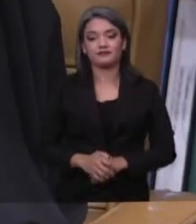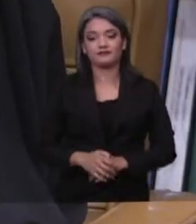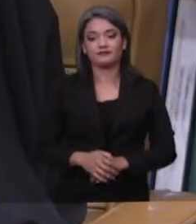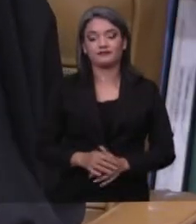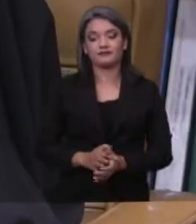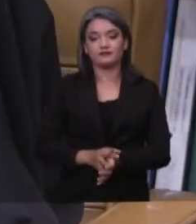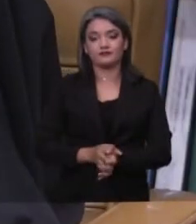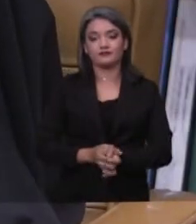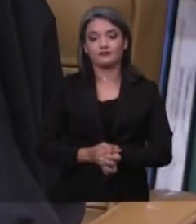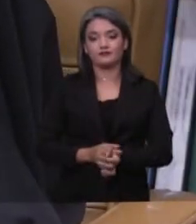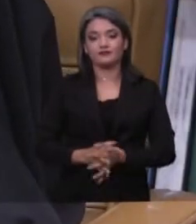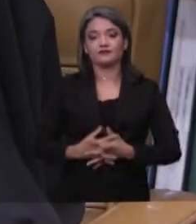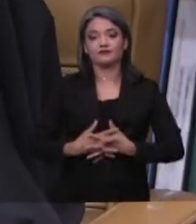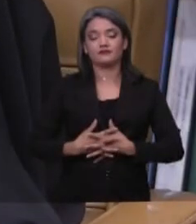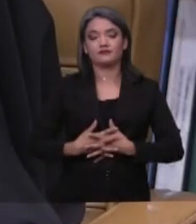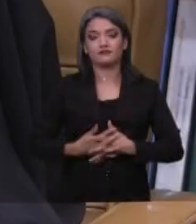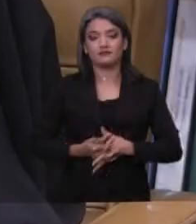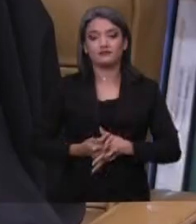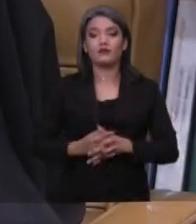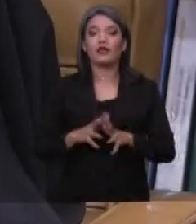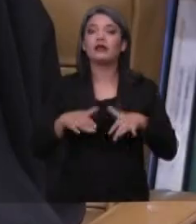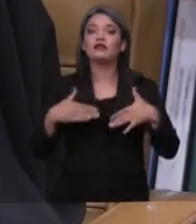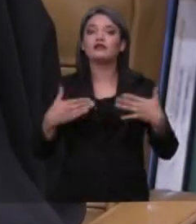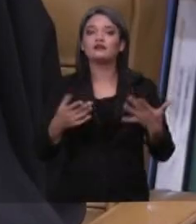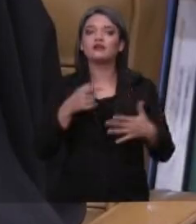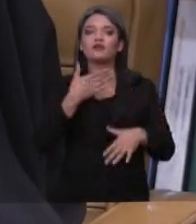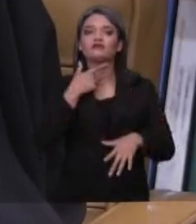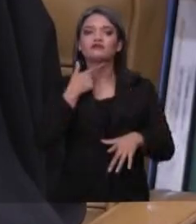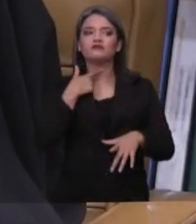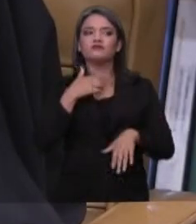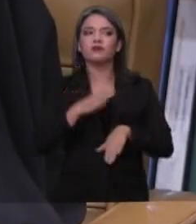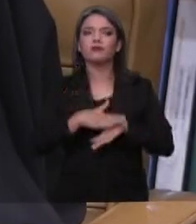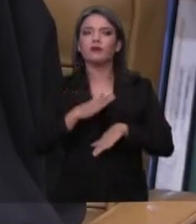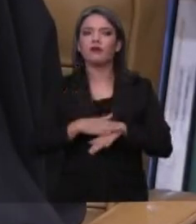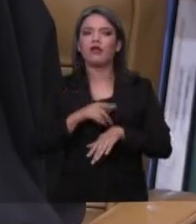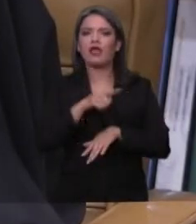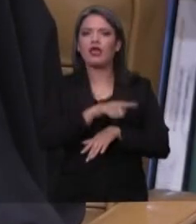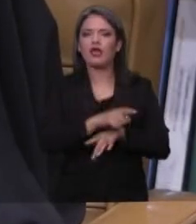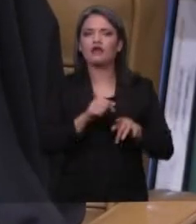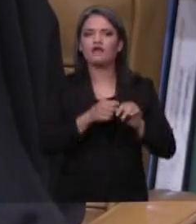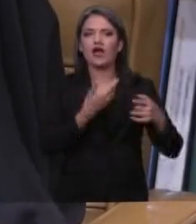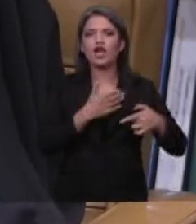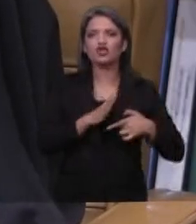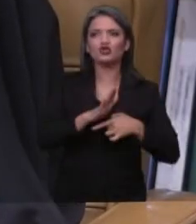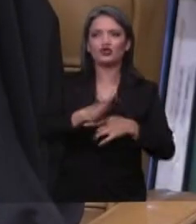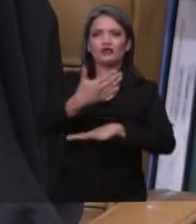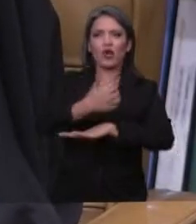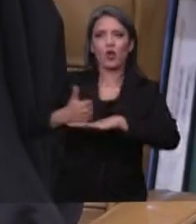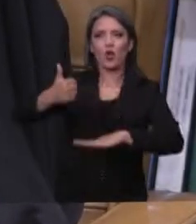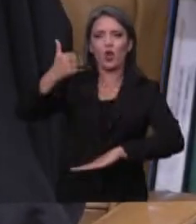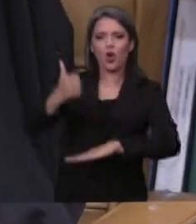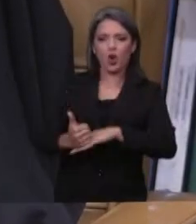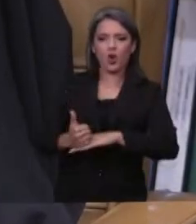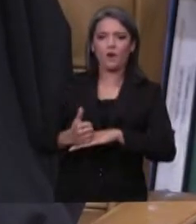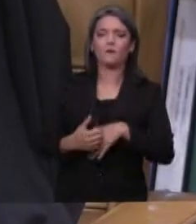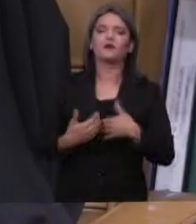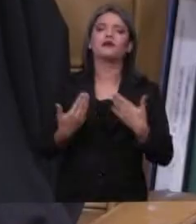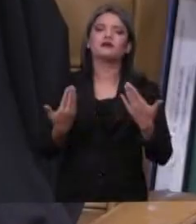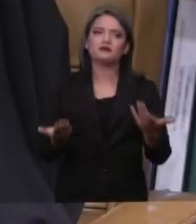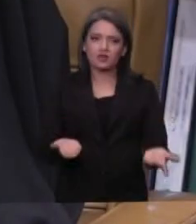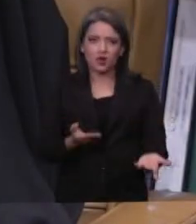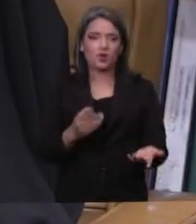Portanto, o dolo do agente de contribuir para um golpe de Estado pode ser extraído das circunstâncias